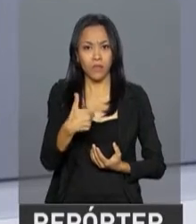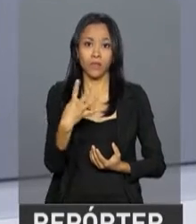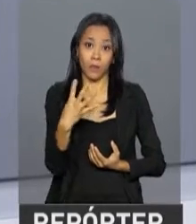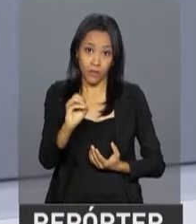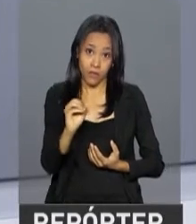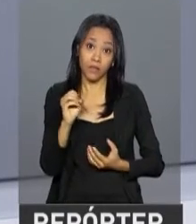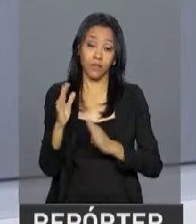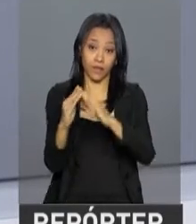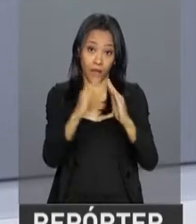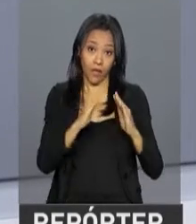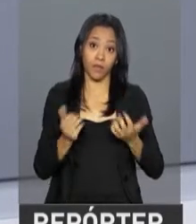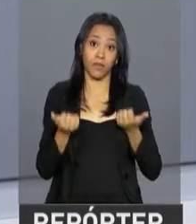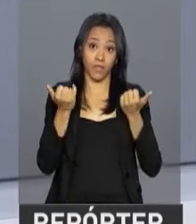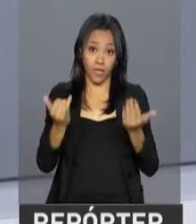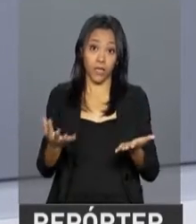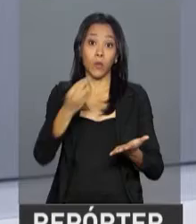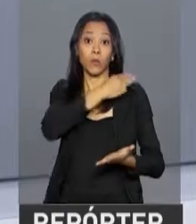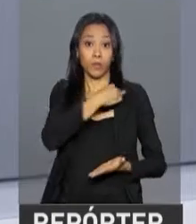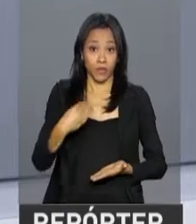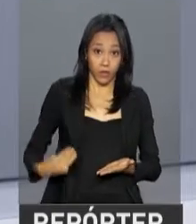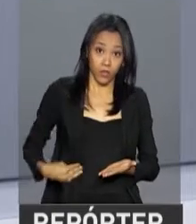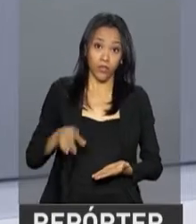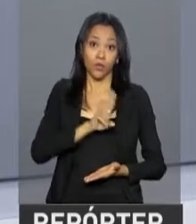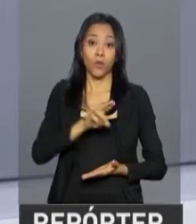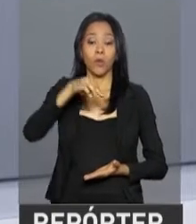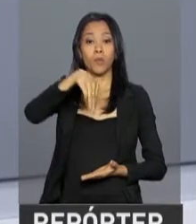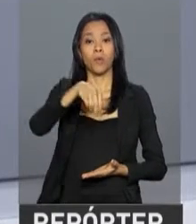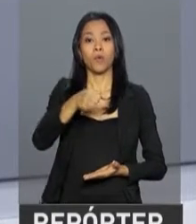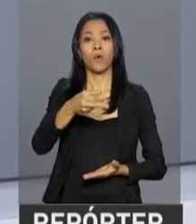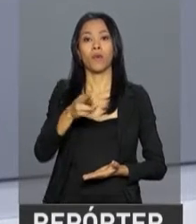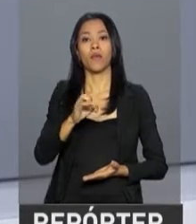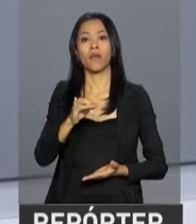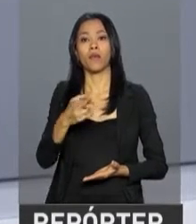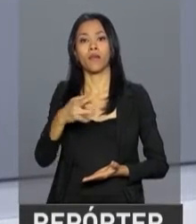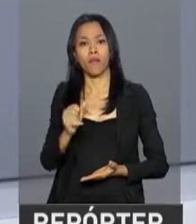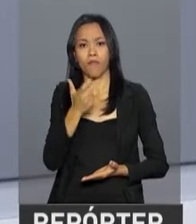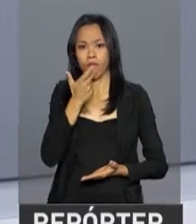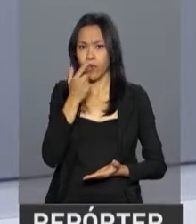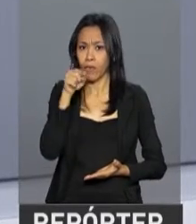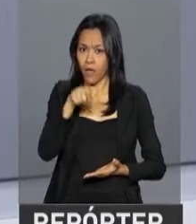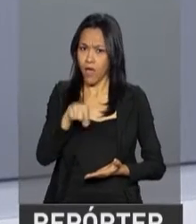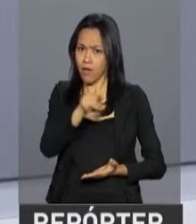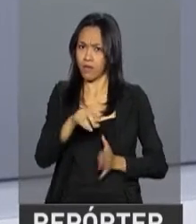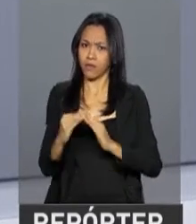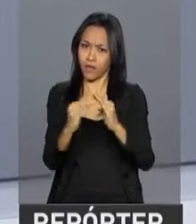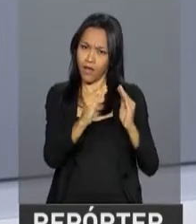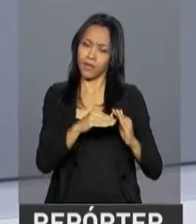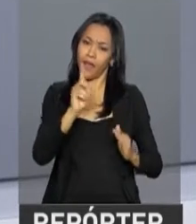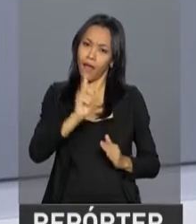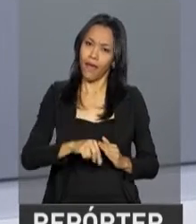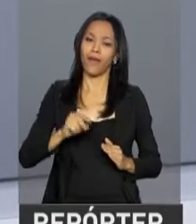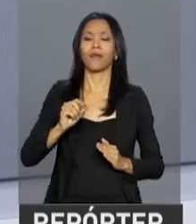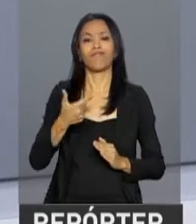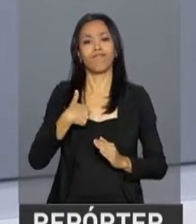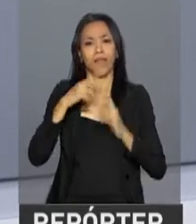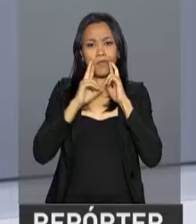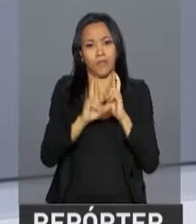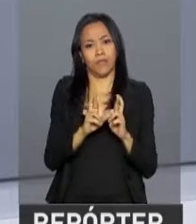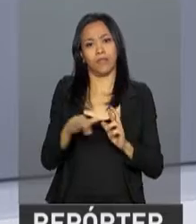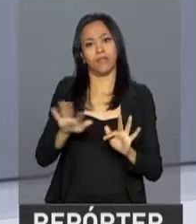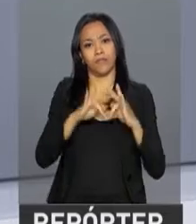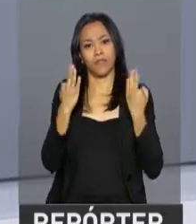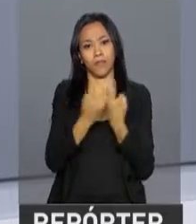da secretaria geral da presidência da república moreira franco ressaltou que essas moradias apresentam dignidade às famílias e